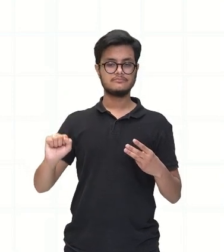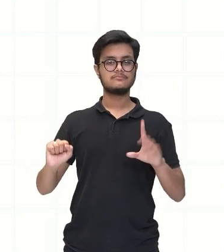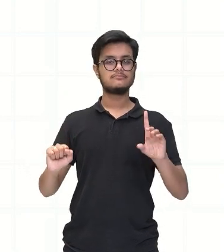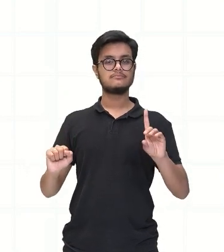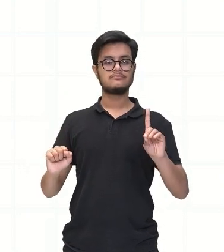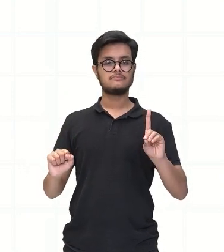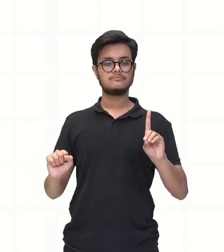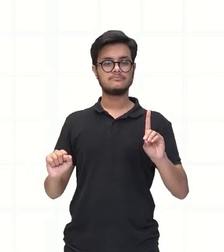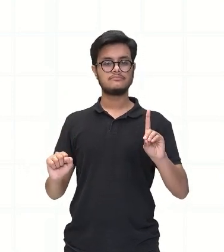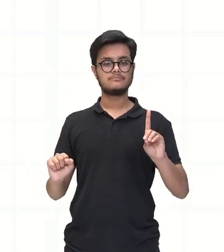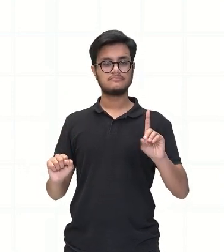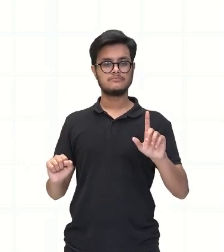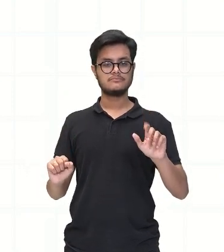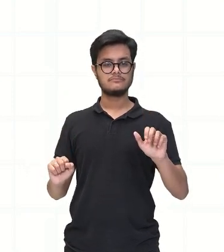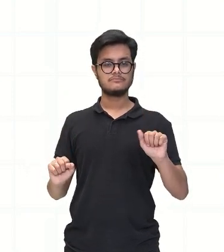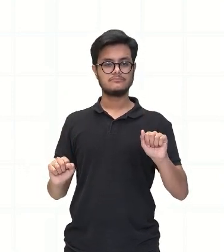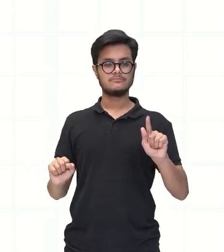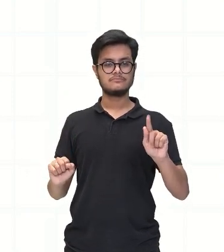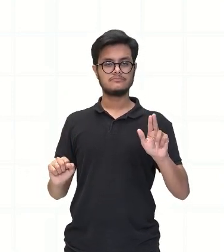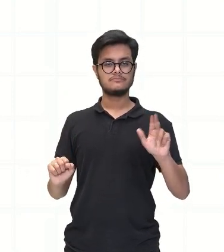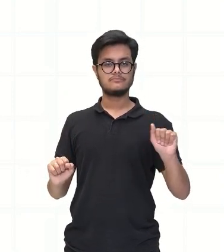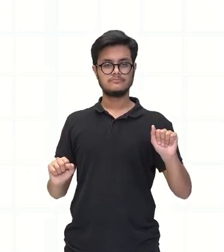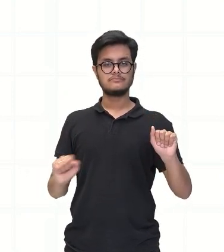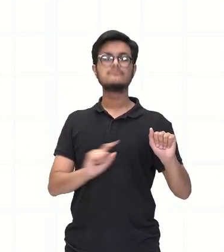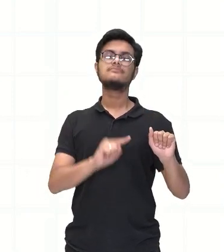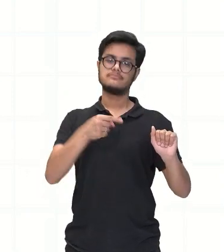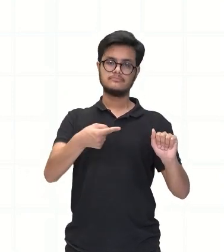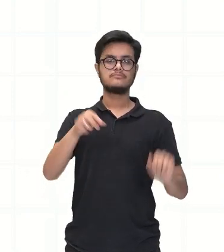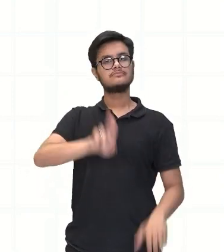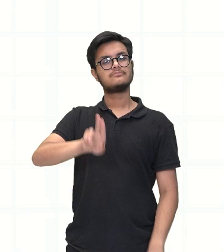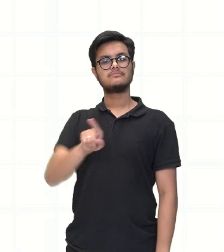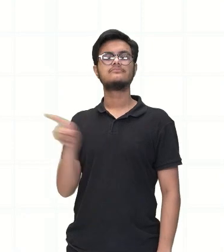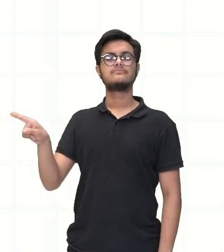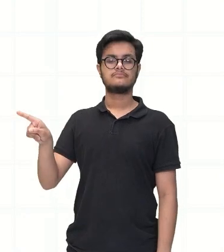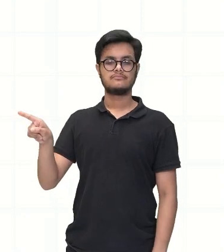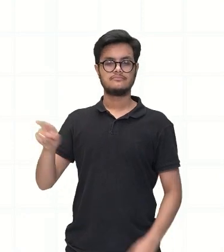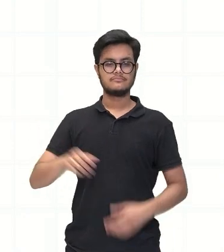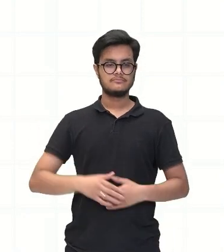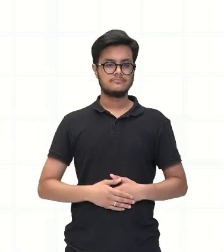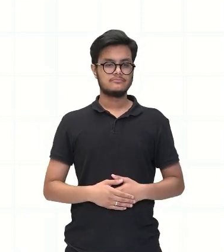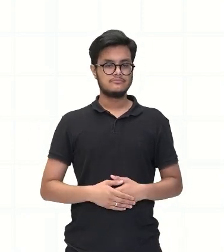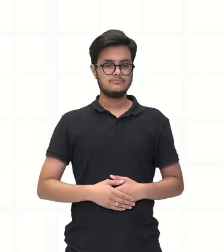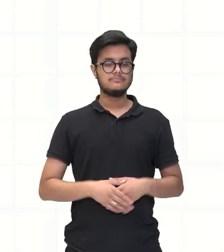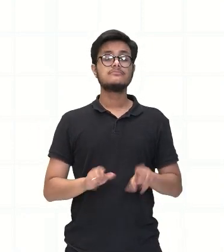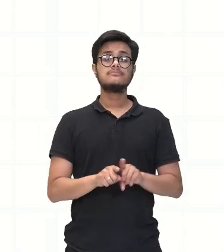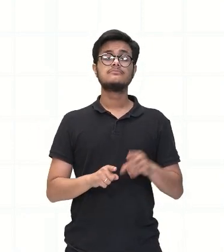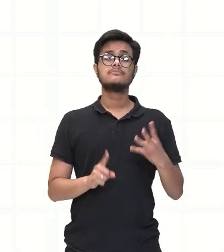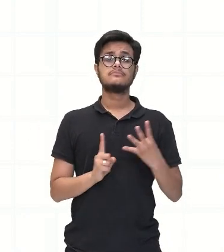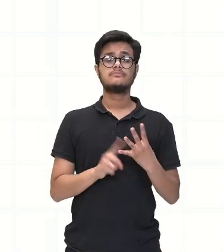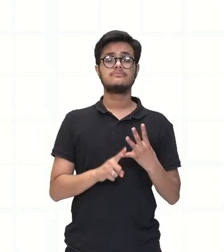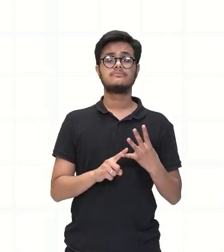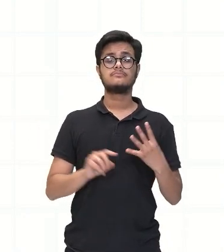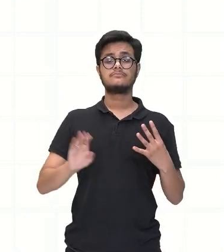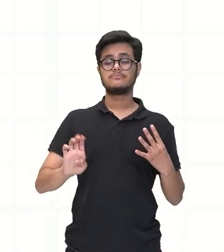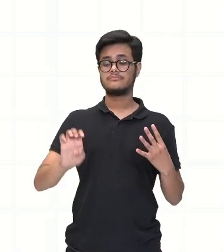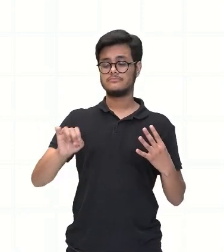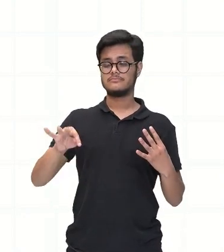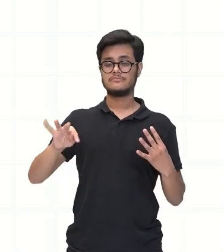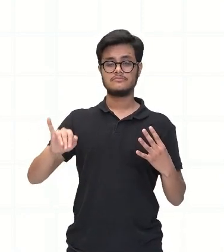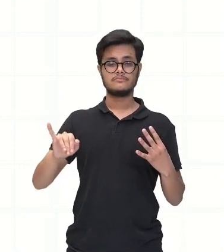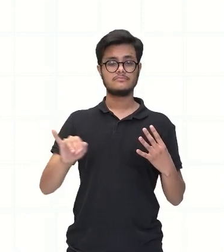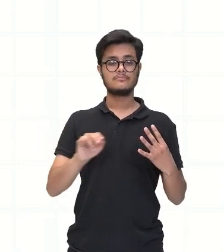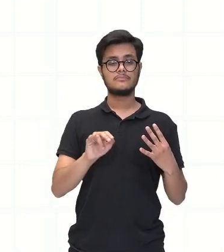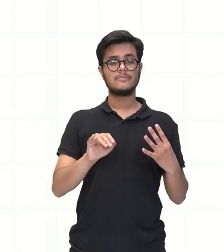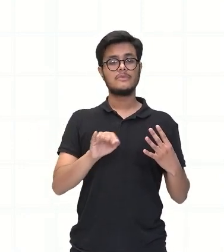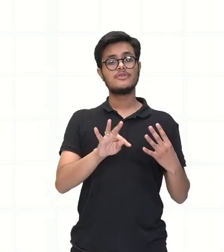animais, creio eu aqui, né? Cobra d'água, olha só, vai utilizar. Assim como do mundo dos animais também, o